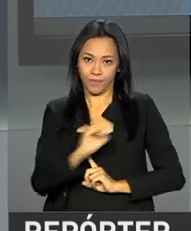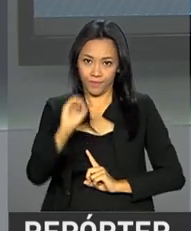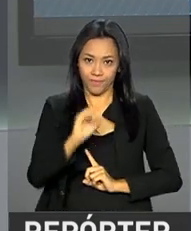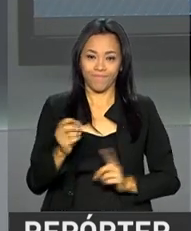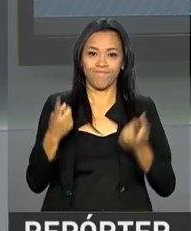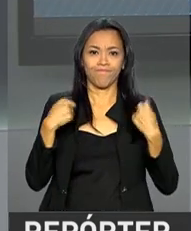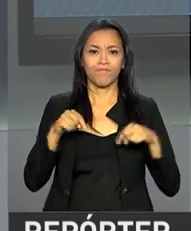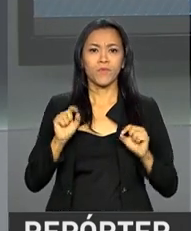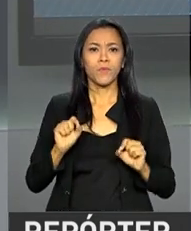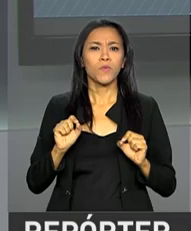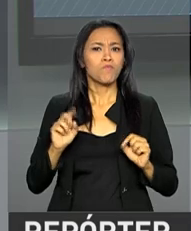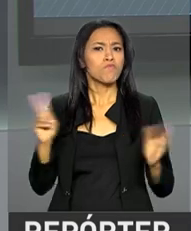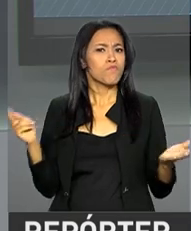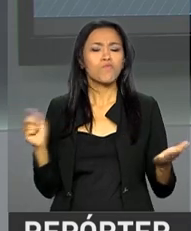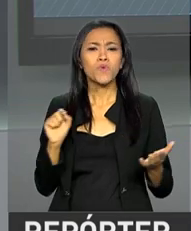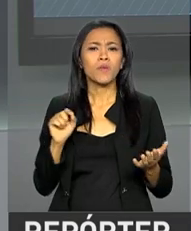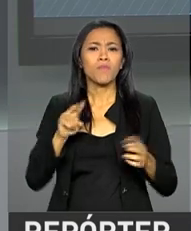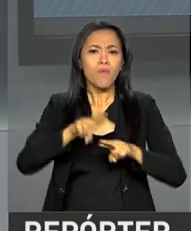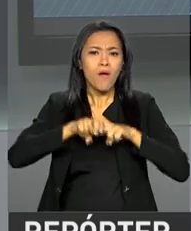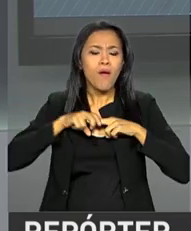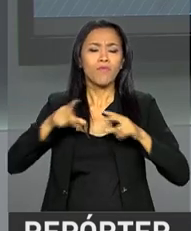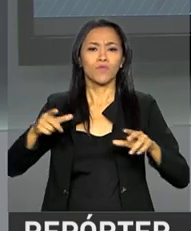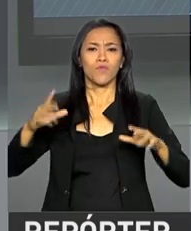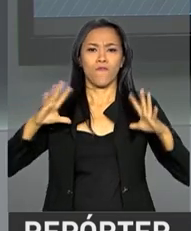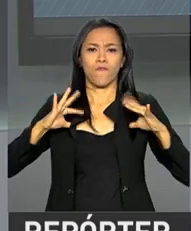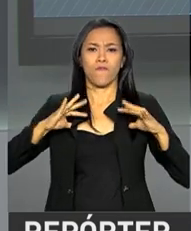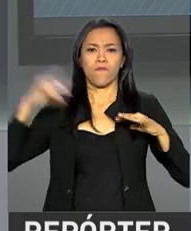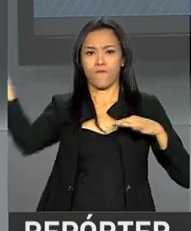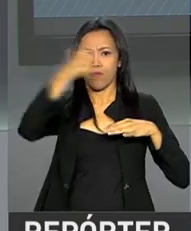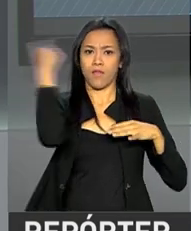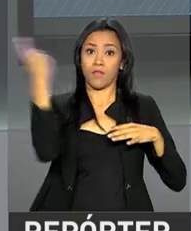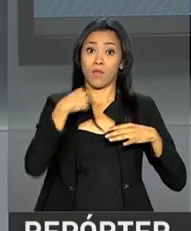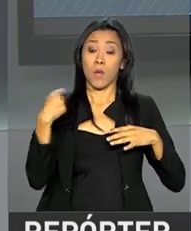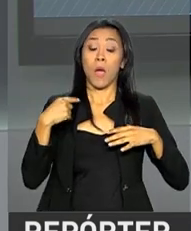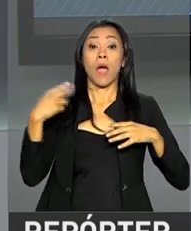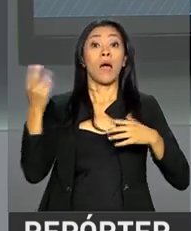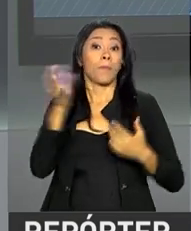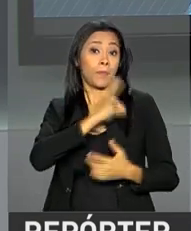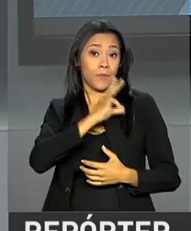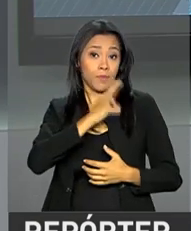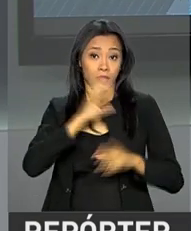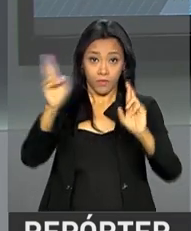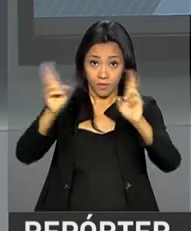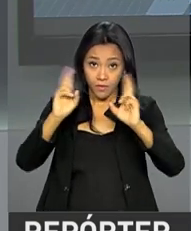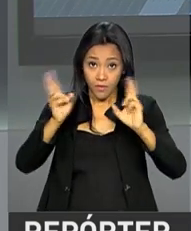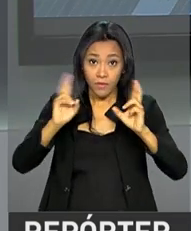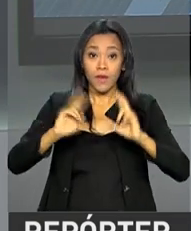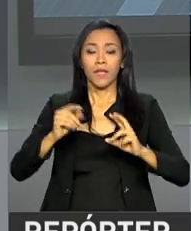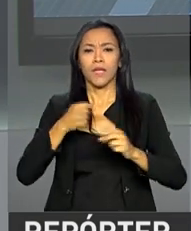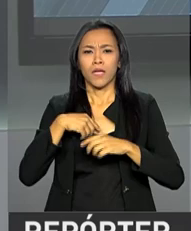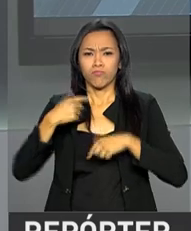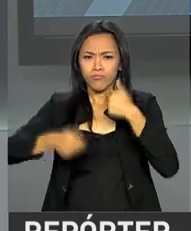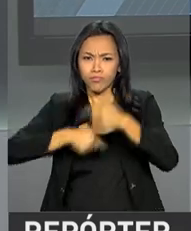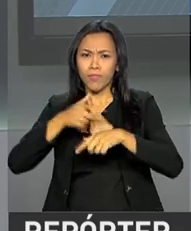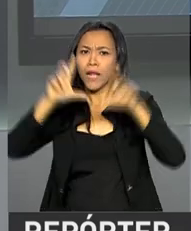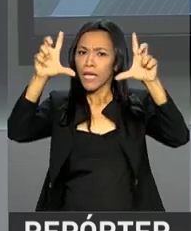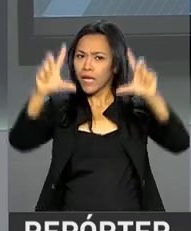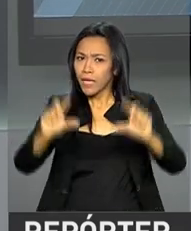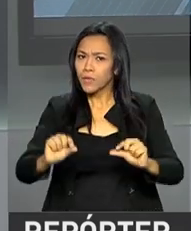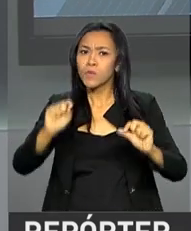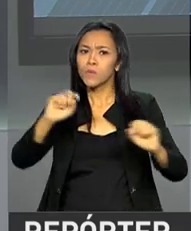por causa do feriadão a polícia rodoviária federal iniciou uma operação para reduzir o número de ocorrências nas